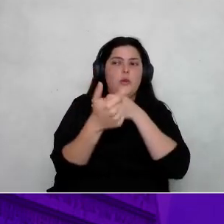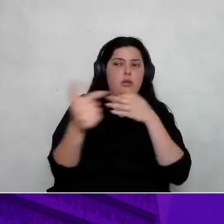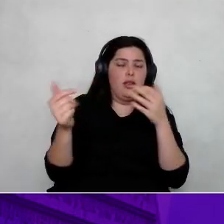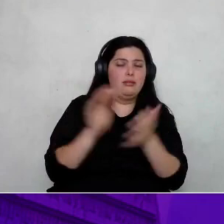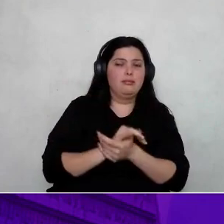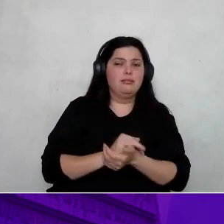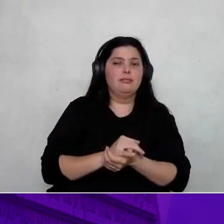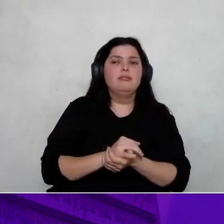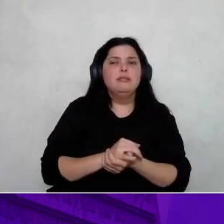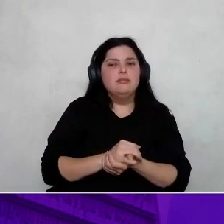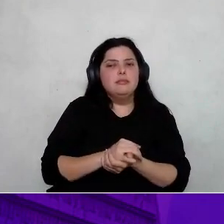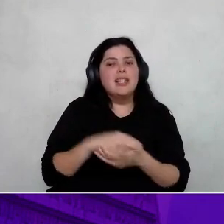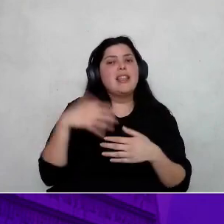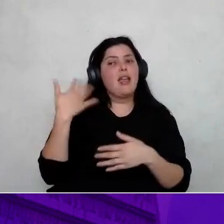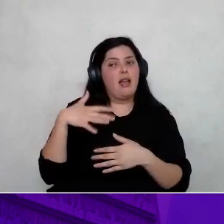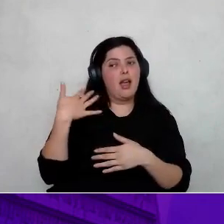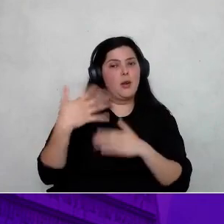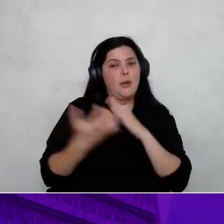sai caro.